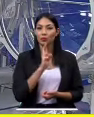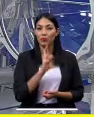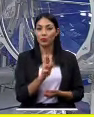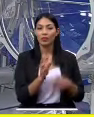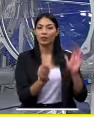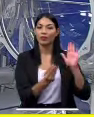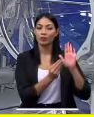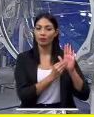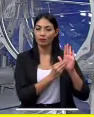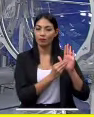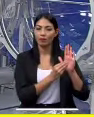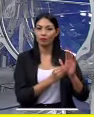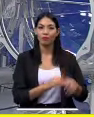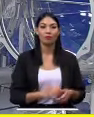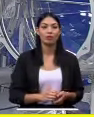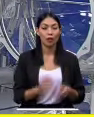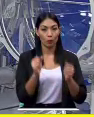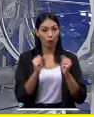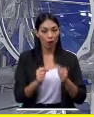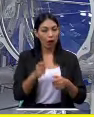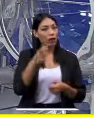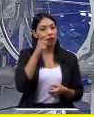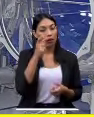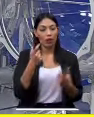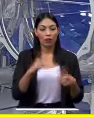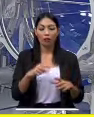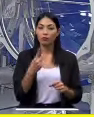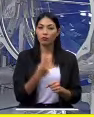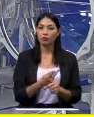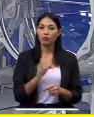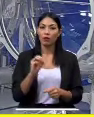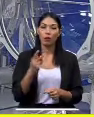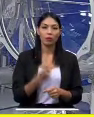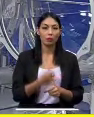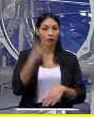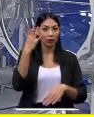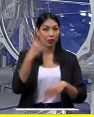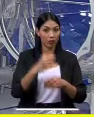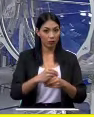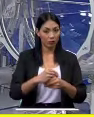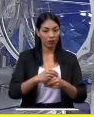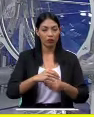os resultados serão publicados. Aí você poderá saber de onde são as apostas vencedoras, se o prêmio está